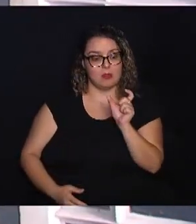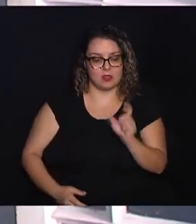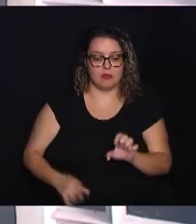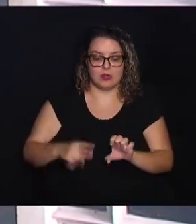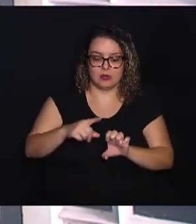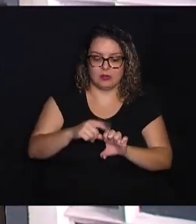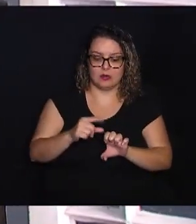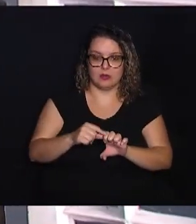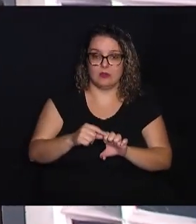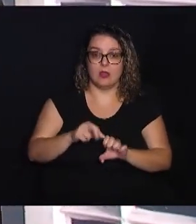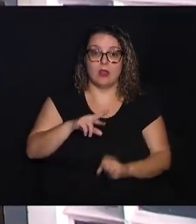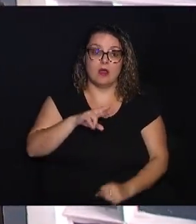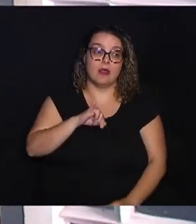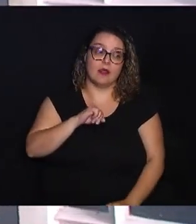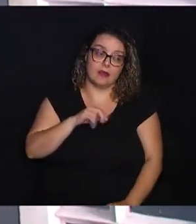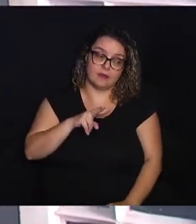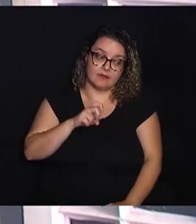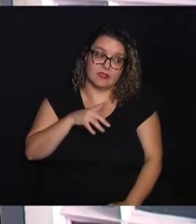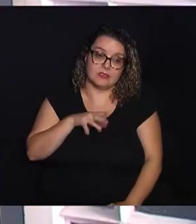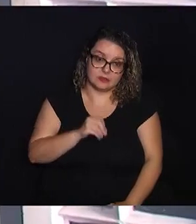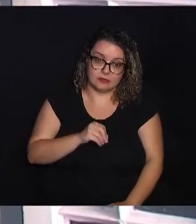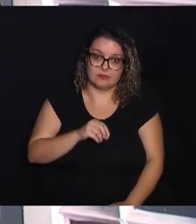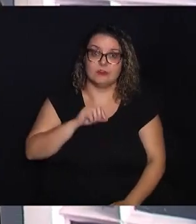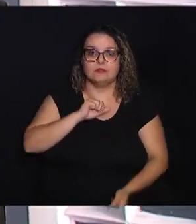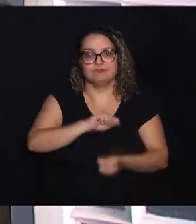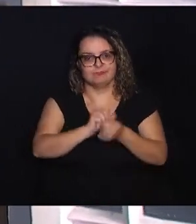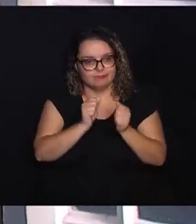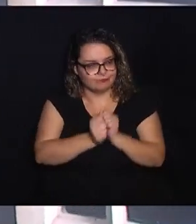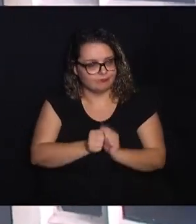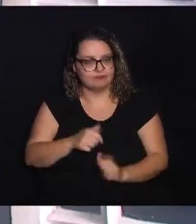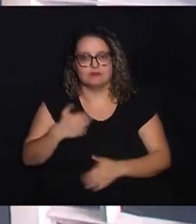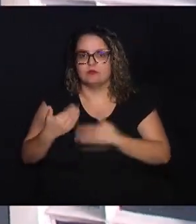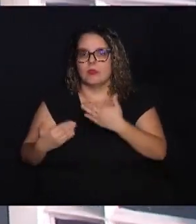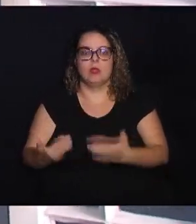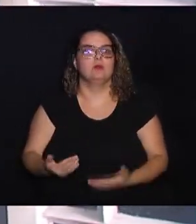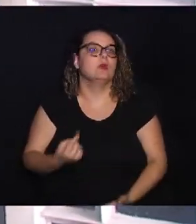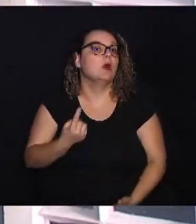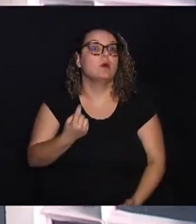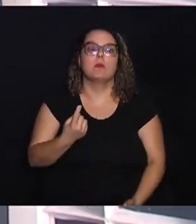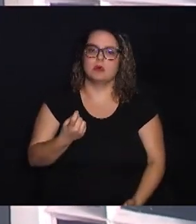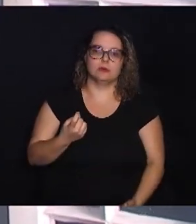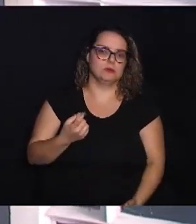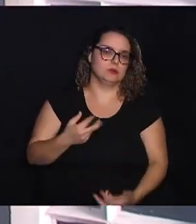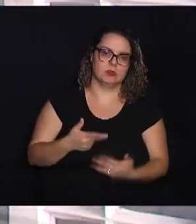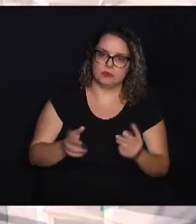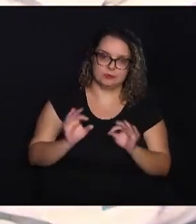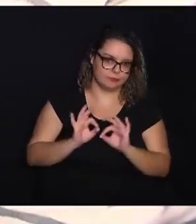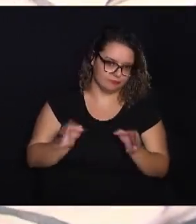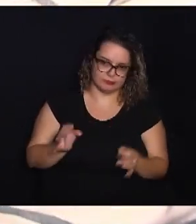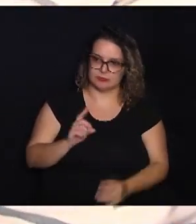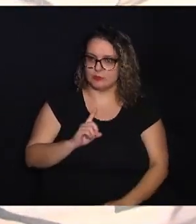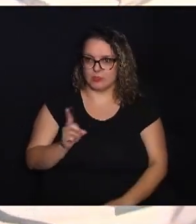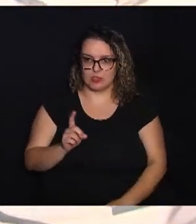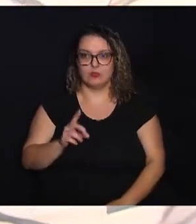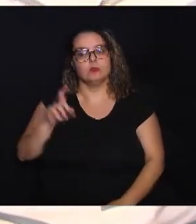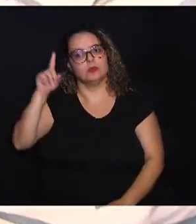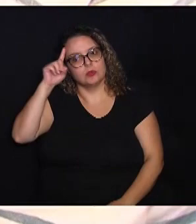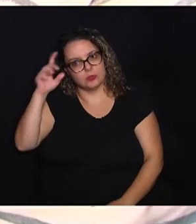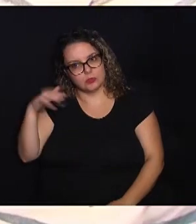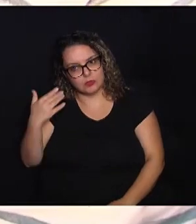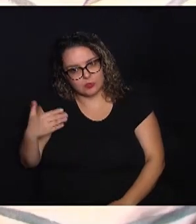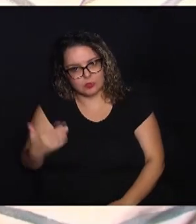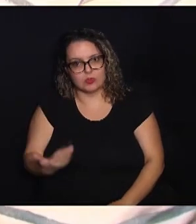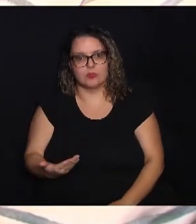é reinvenção. Essa reinvenção, ela não é uma coisa simples, não. Porque é todo dia. Todo